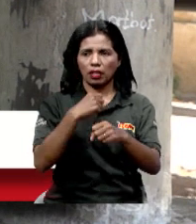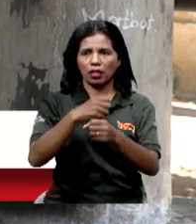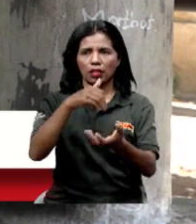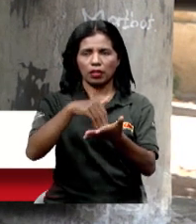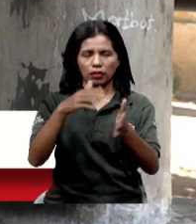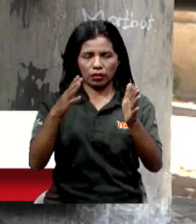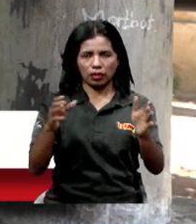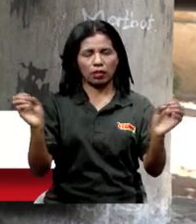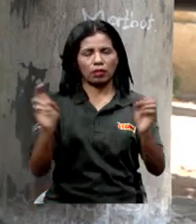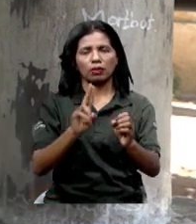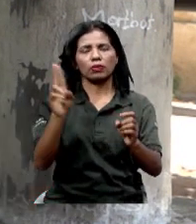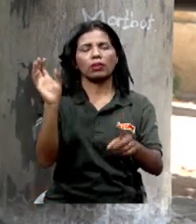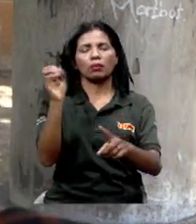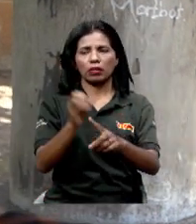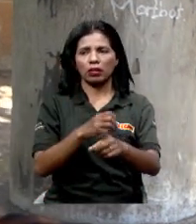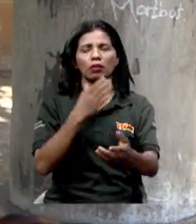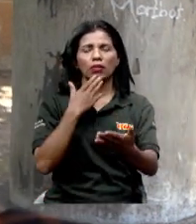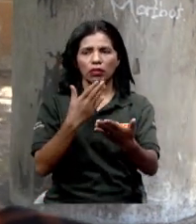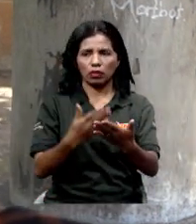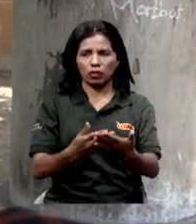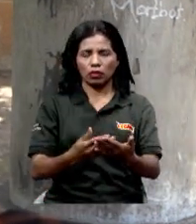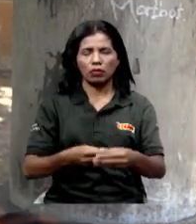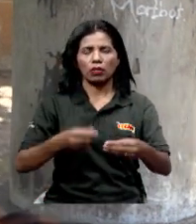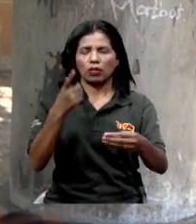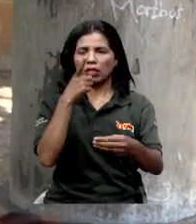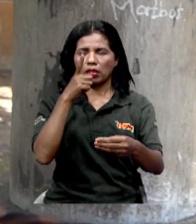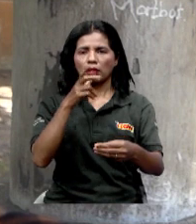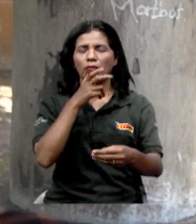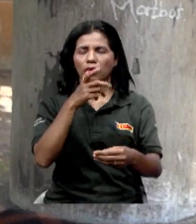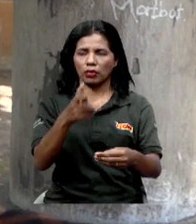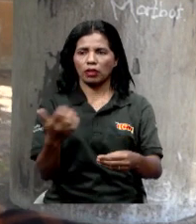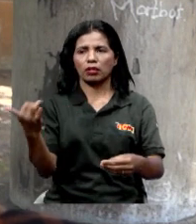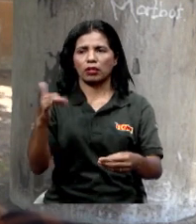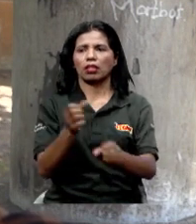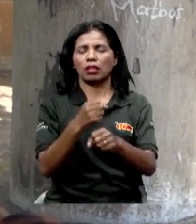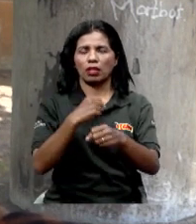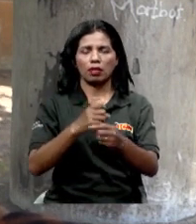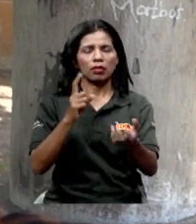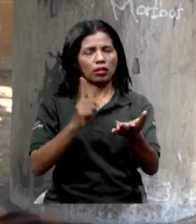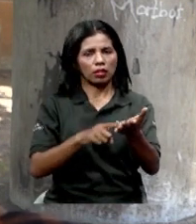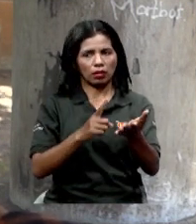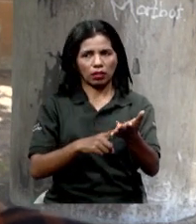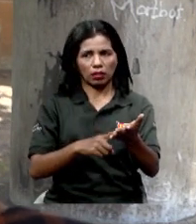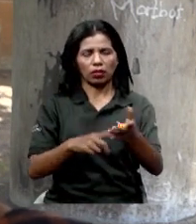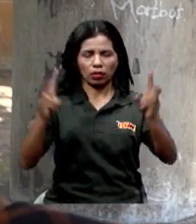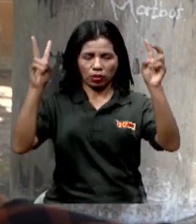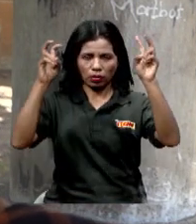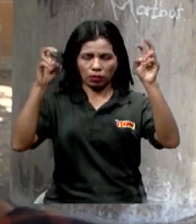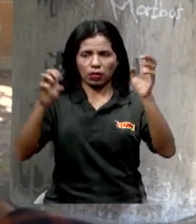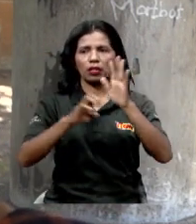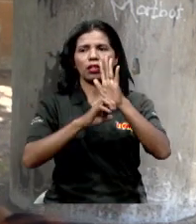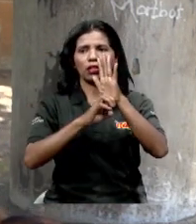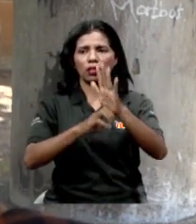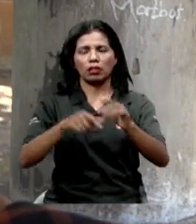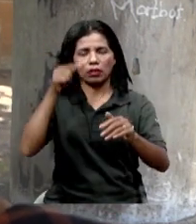mak ladung aproveita hodia. Sih, fokus lingua portuguesa. Dalam rumah sila mesti fokus harus kami mesti debate atau topik itu. Example ane